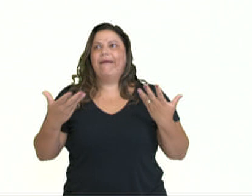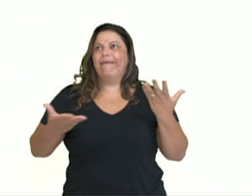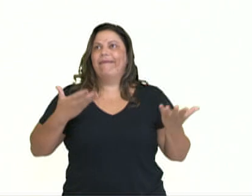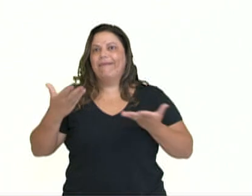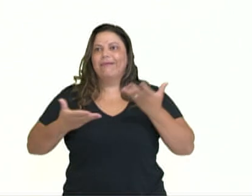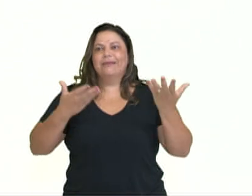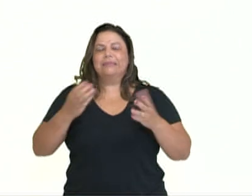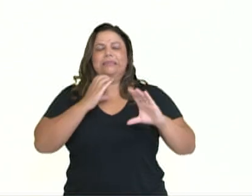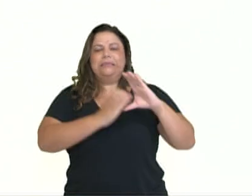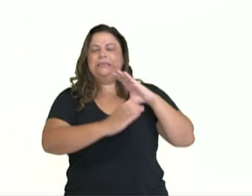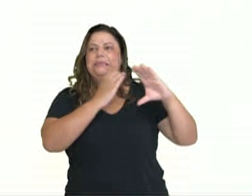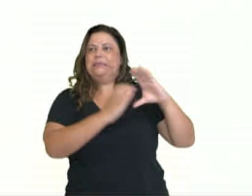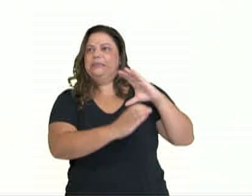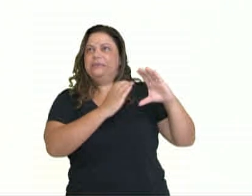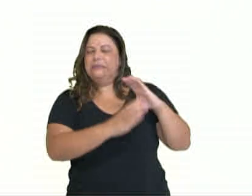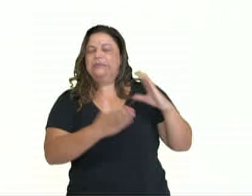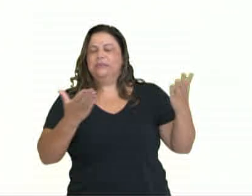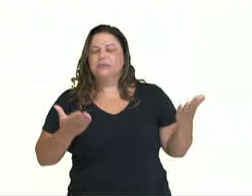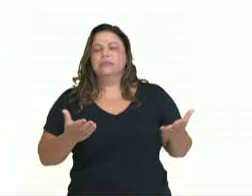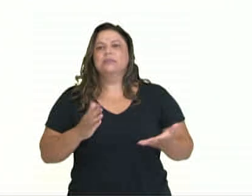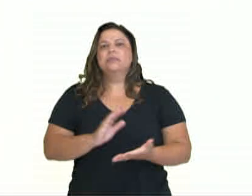vasos comunicantes.